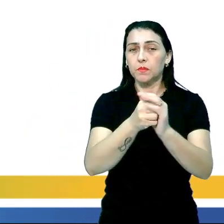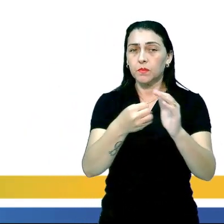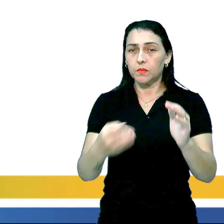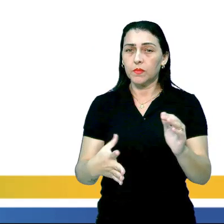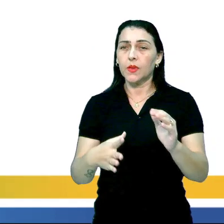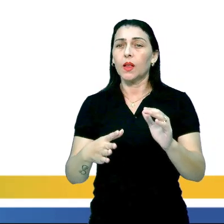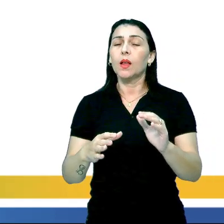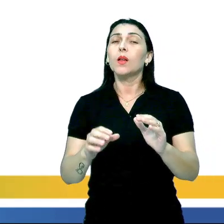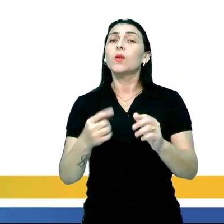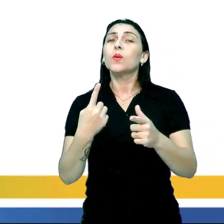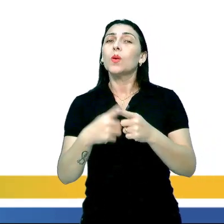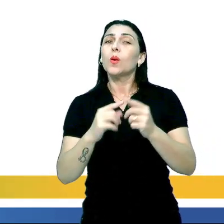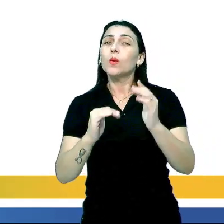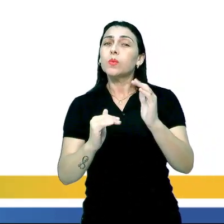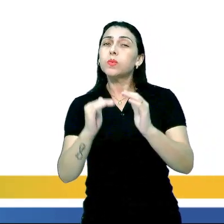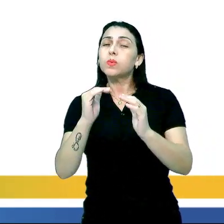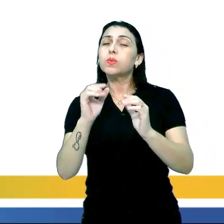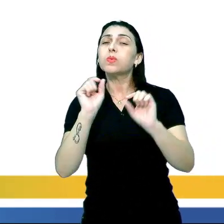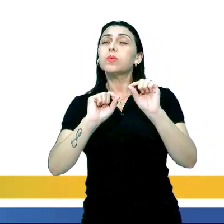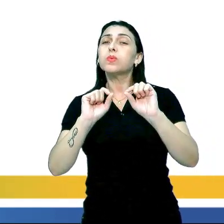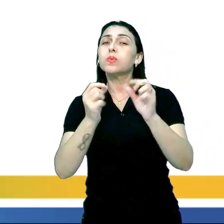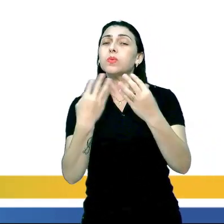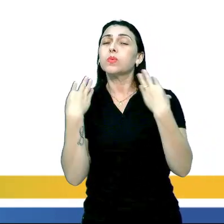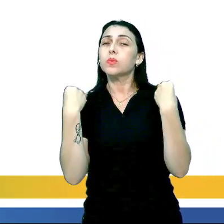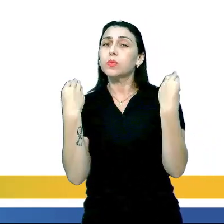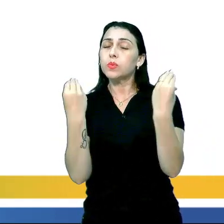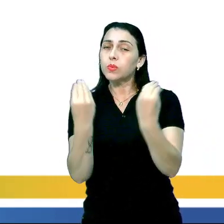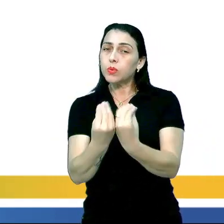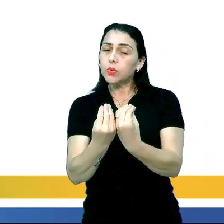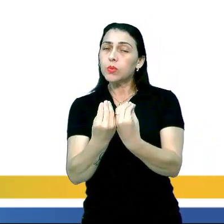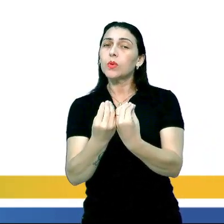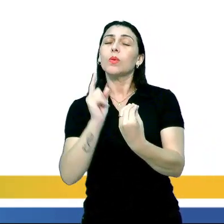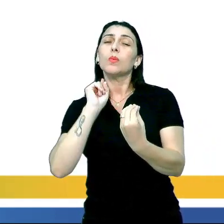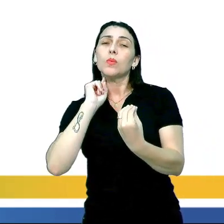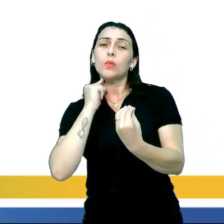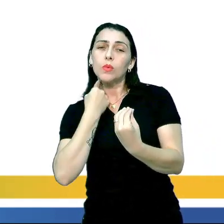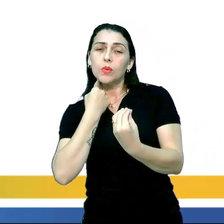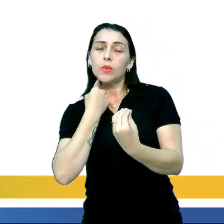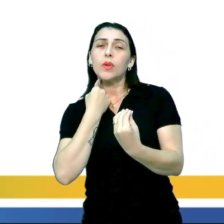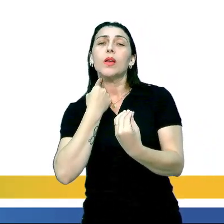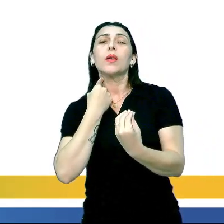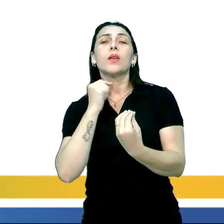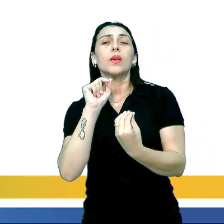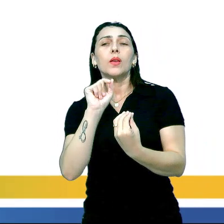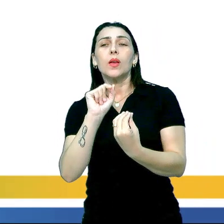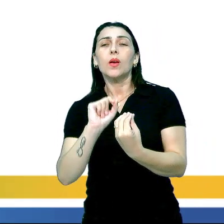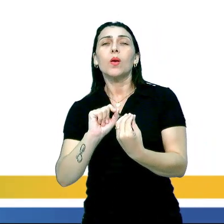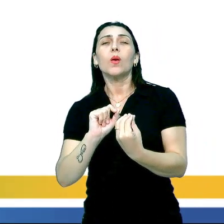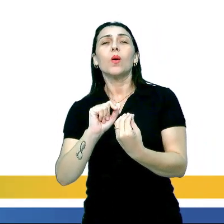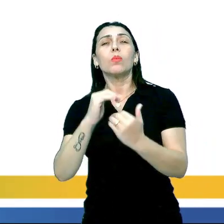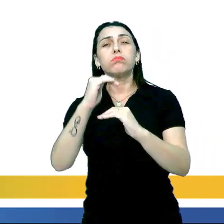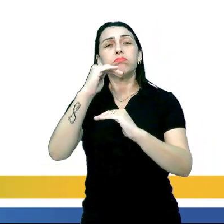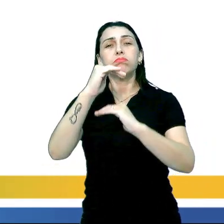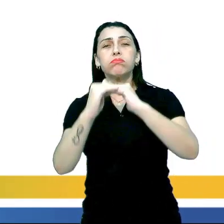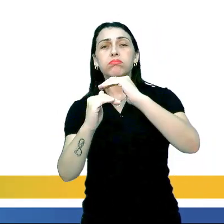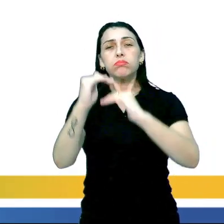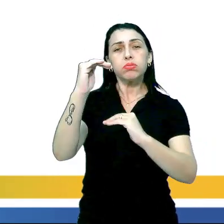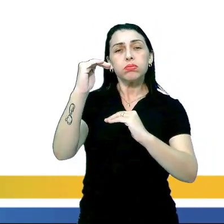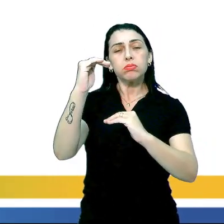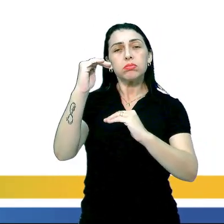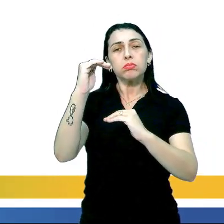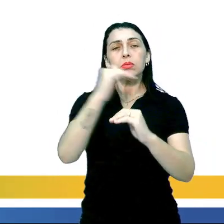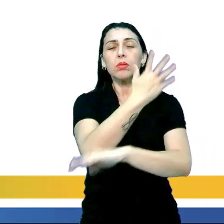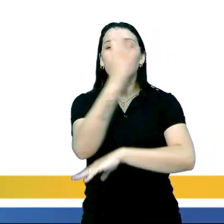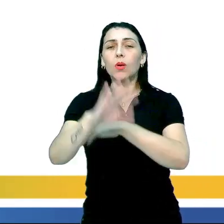pela elevação dos níveis de substâncias consideradas poluentes e que acarretam aí um desequilíbrio ao meio